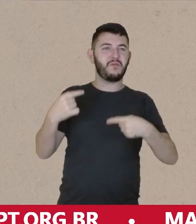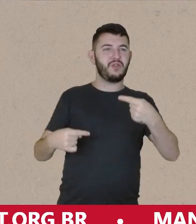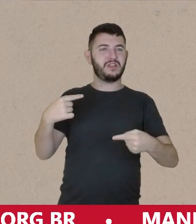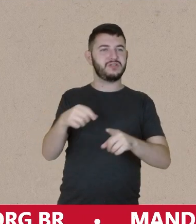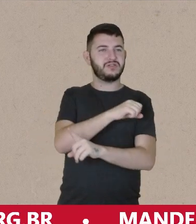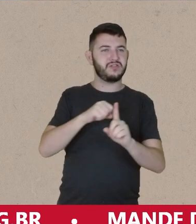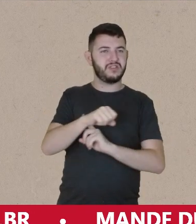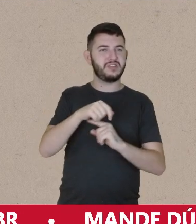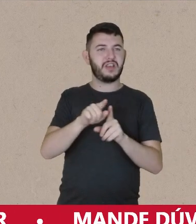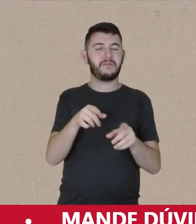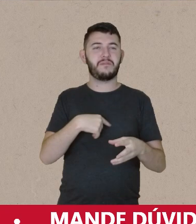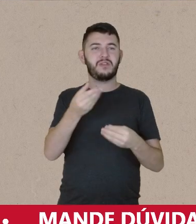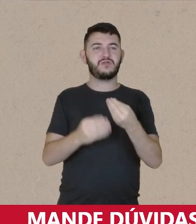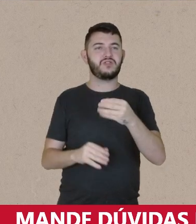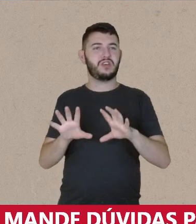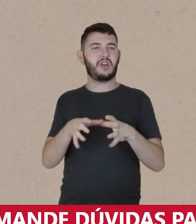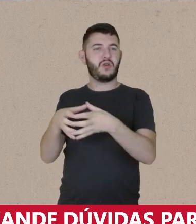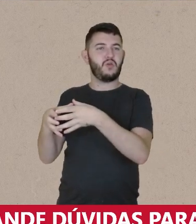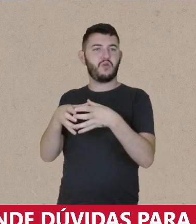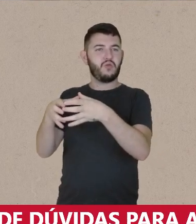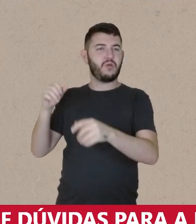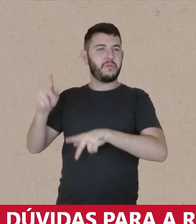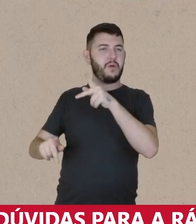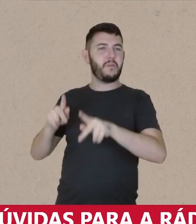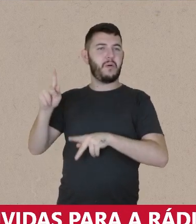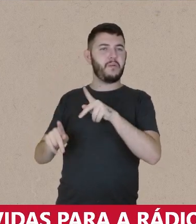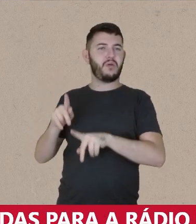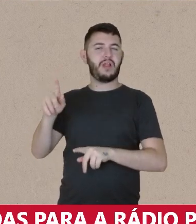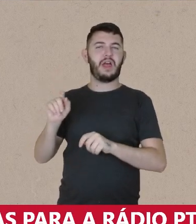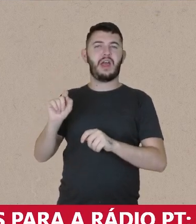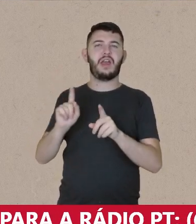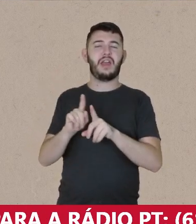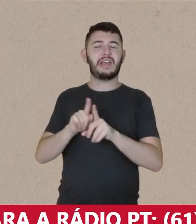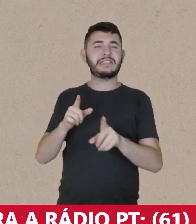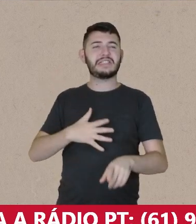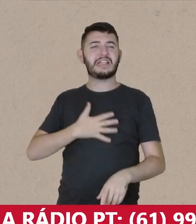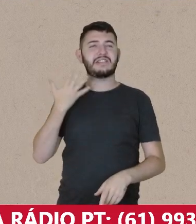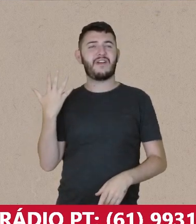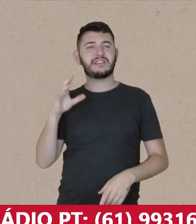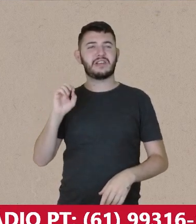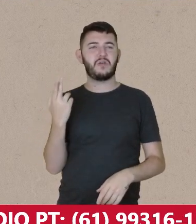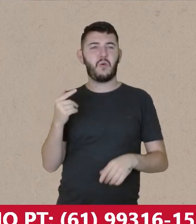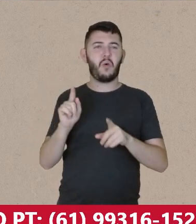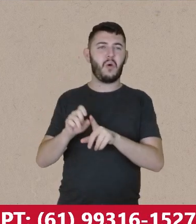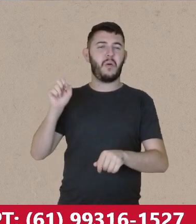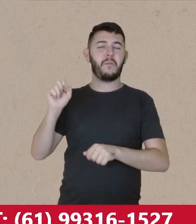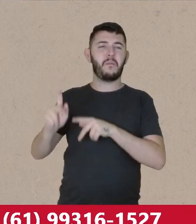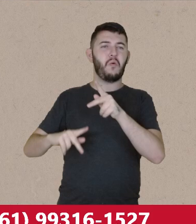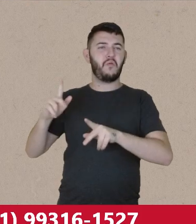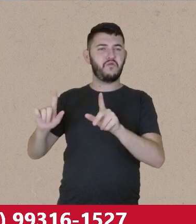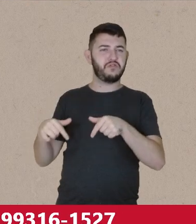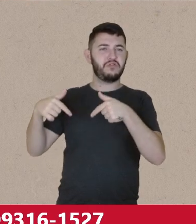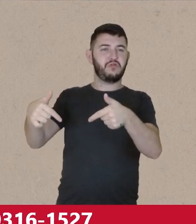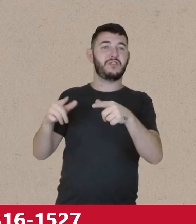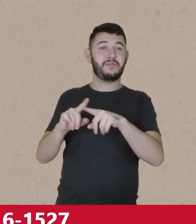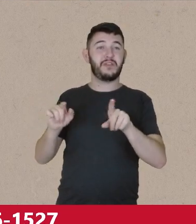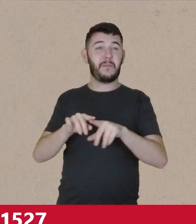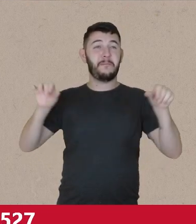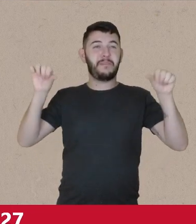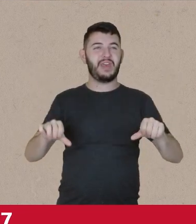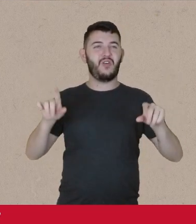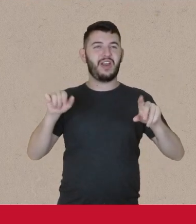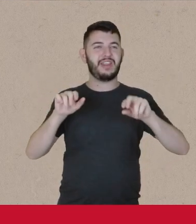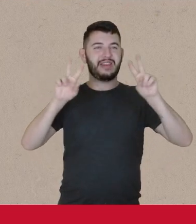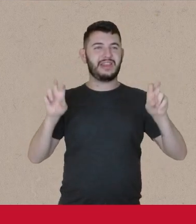classe, a insatisfação popular, a luta democrática. E o pior é sobre os militares, que ele também vetou. Lógico